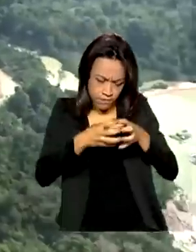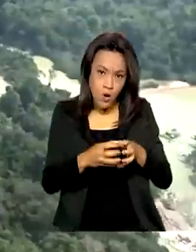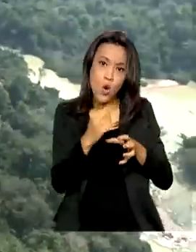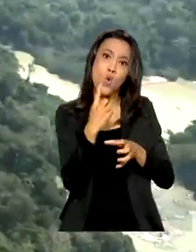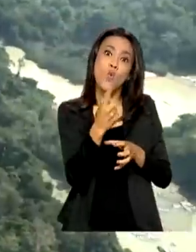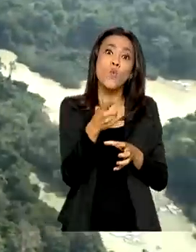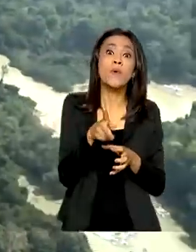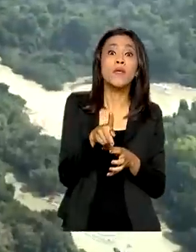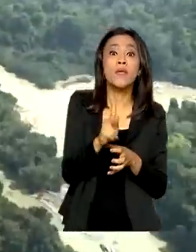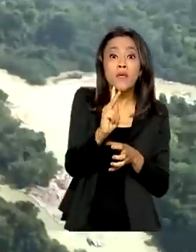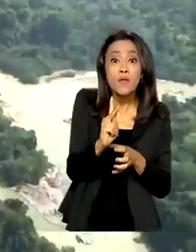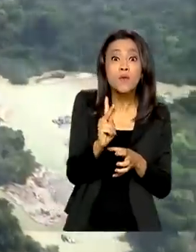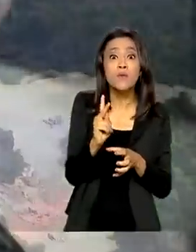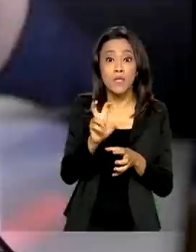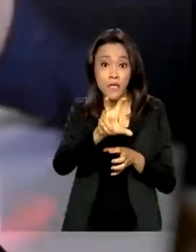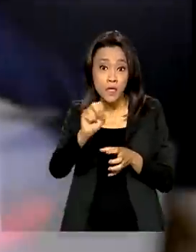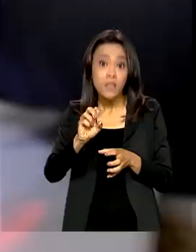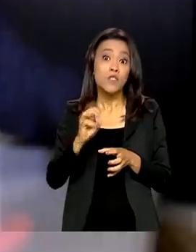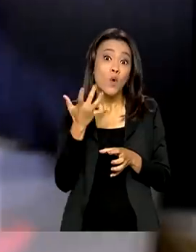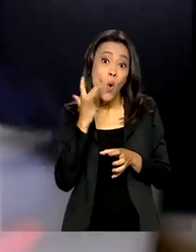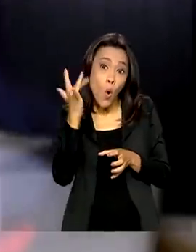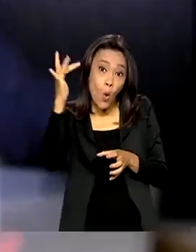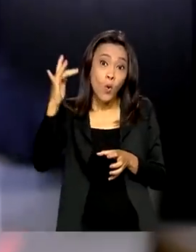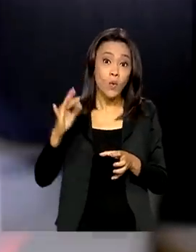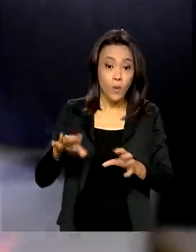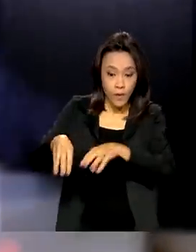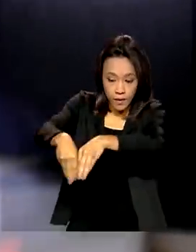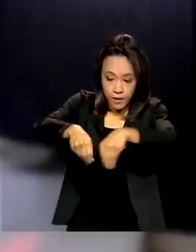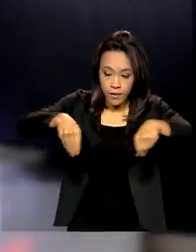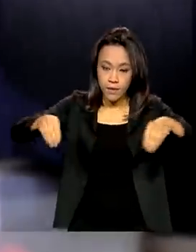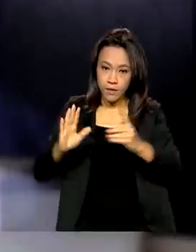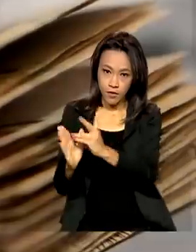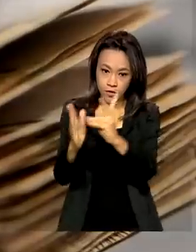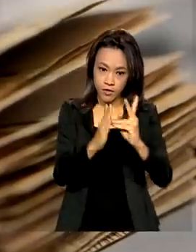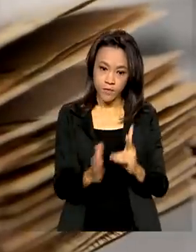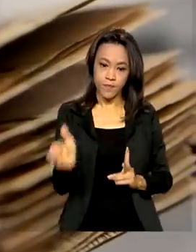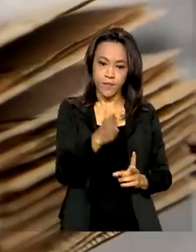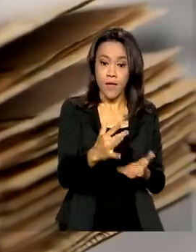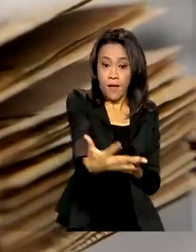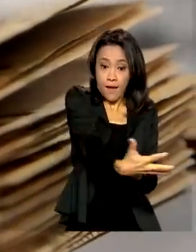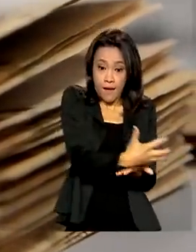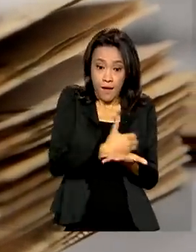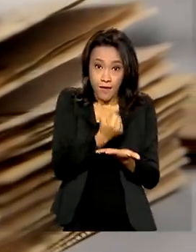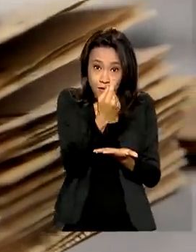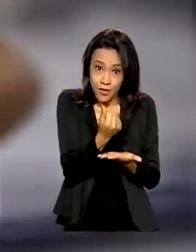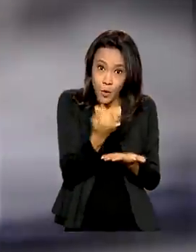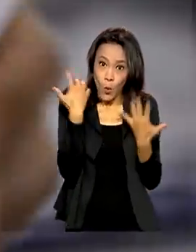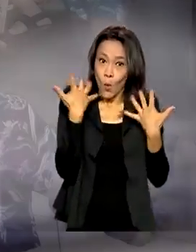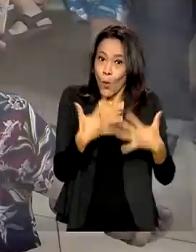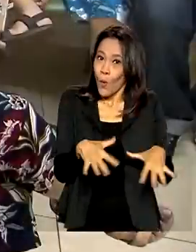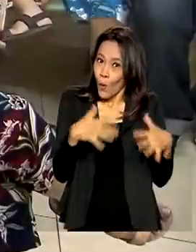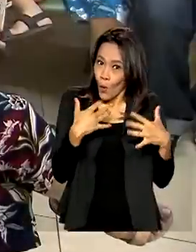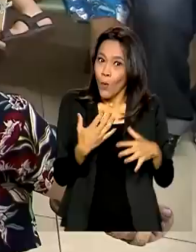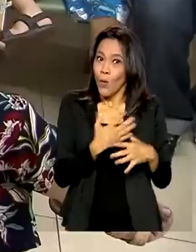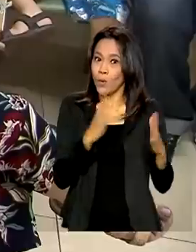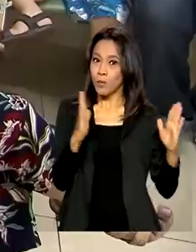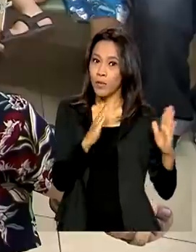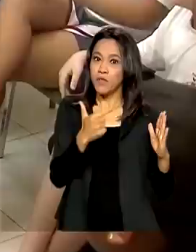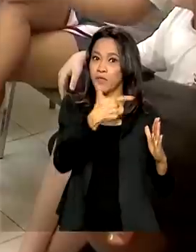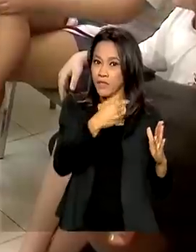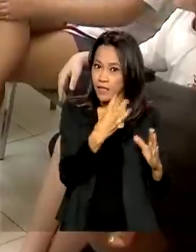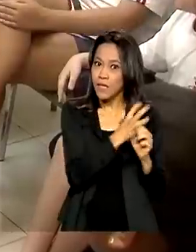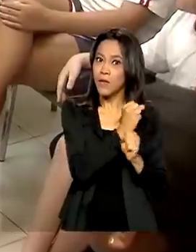reserva indígena. A arrecadação do mês de setembro é a maior em 23 anos. Obesidade